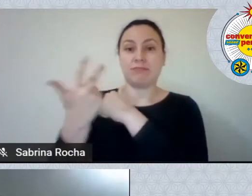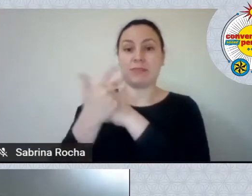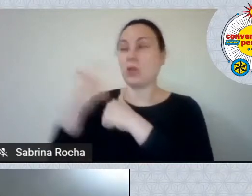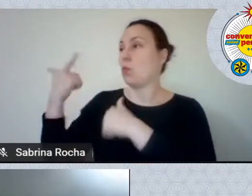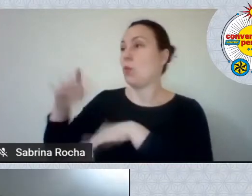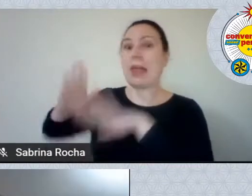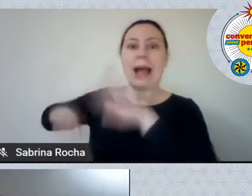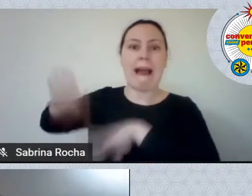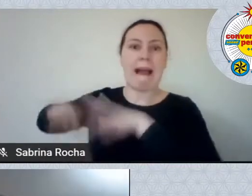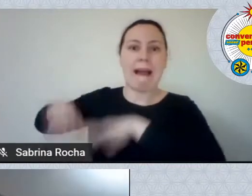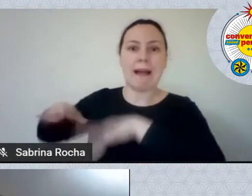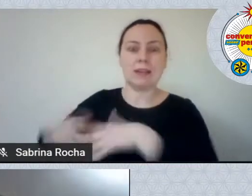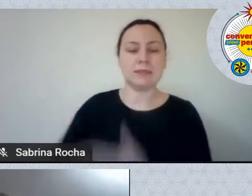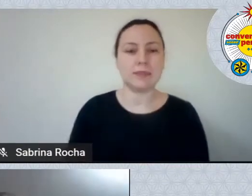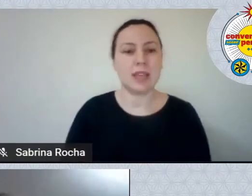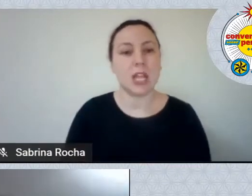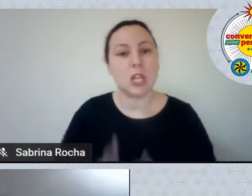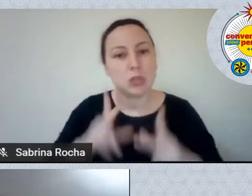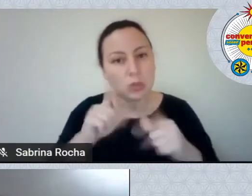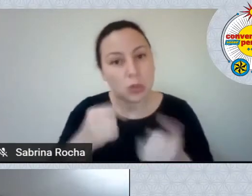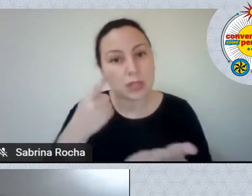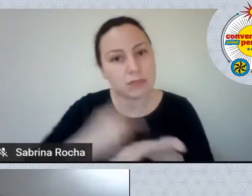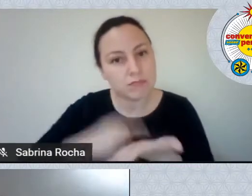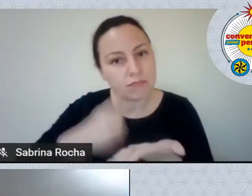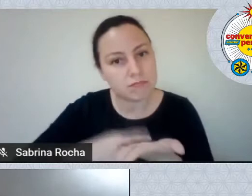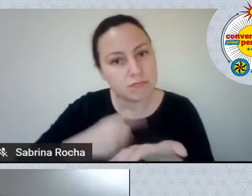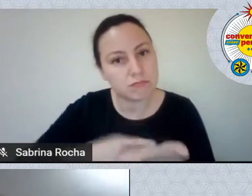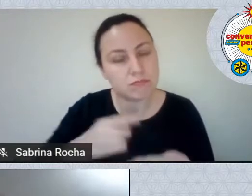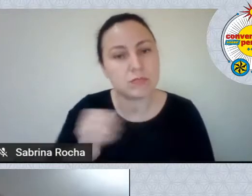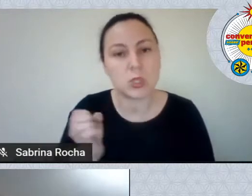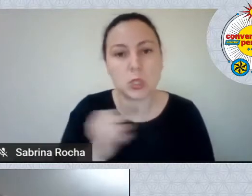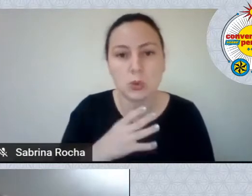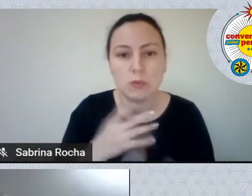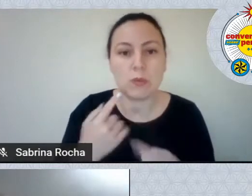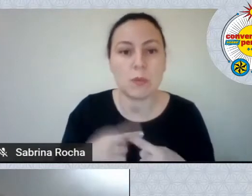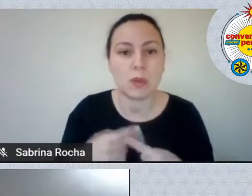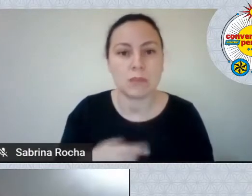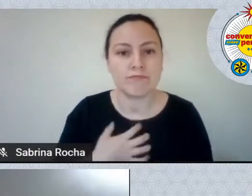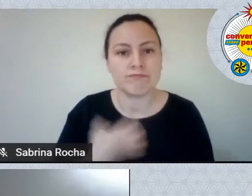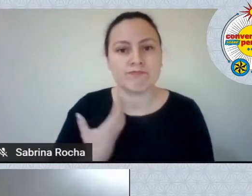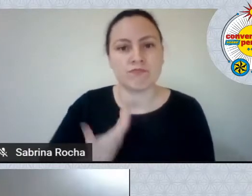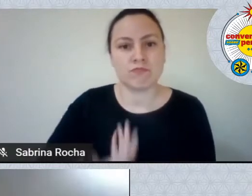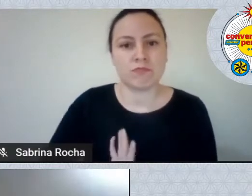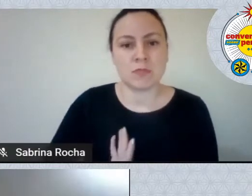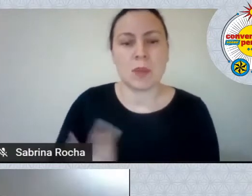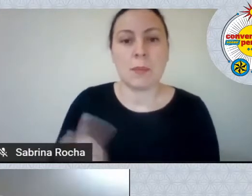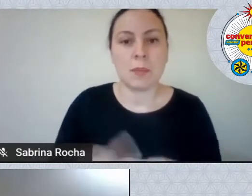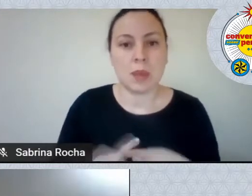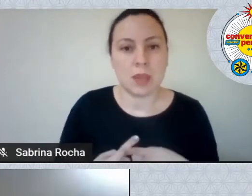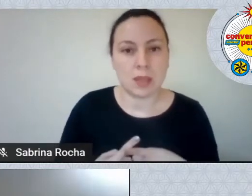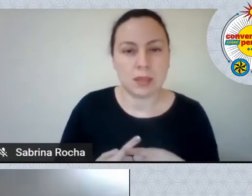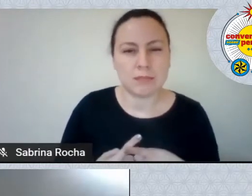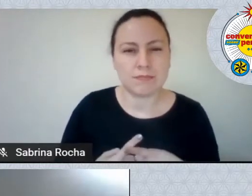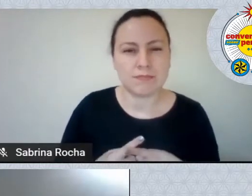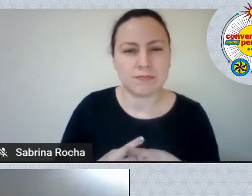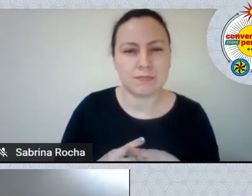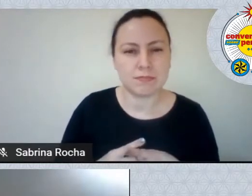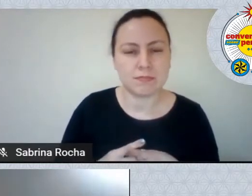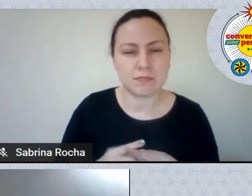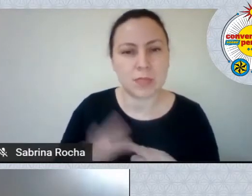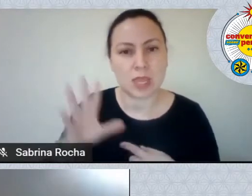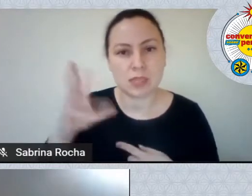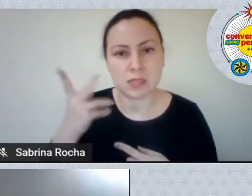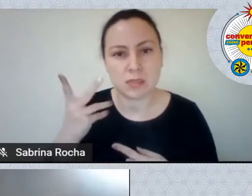uma renegociação que deixa a gente exausto, porque você está dedicado ali a decide 1, decide